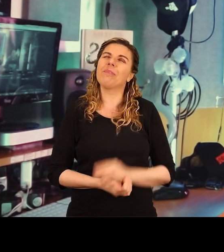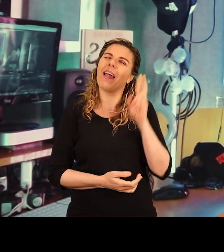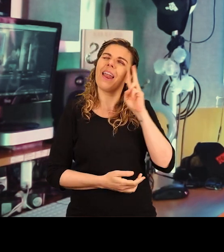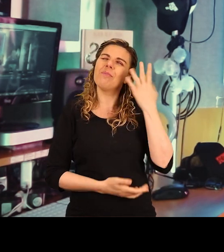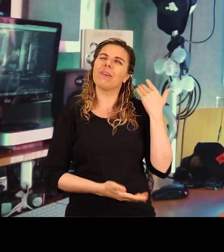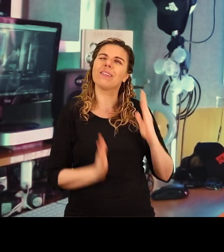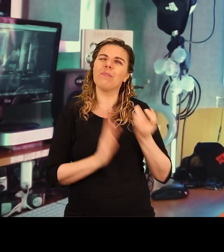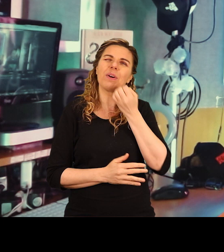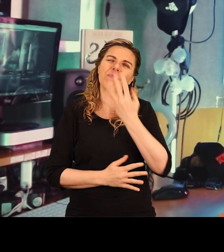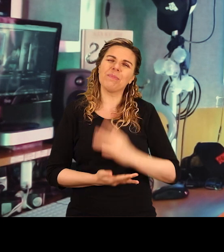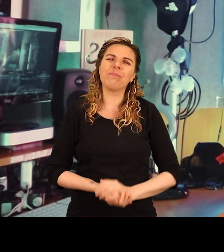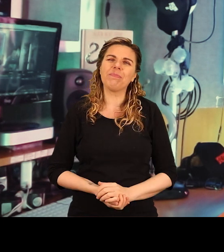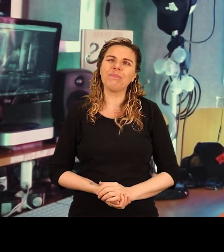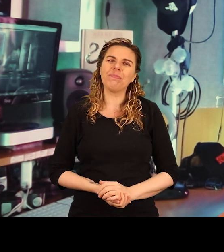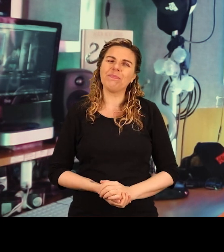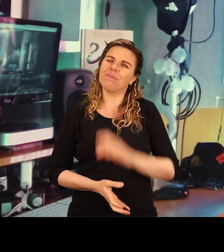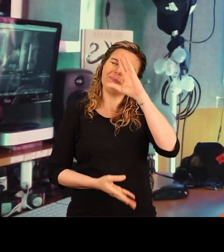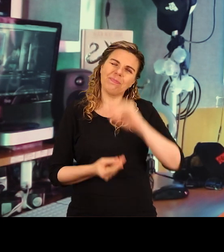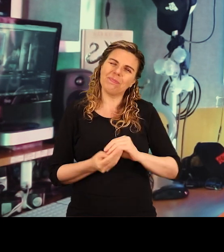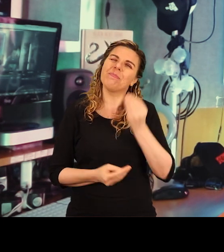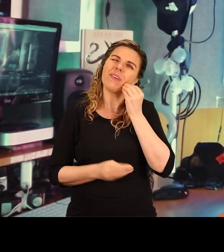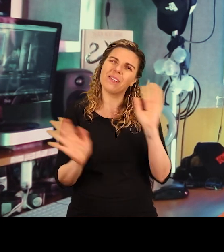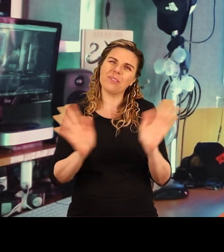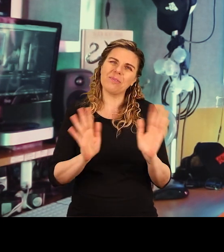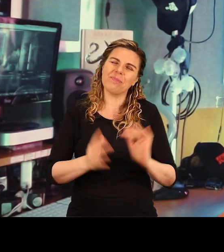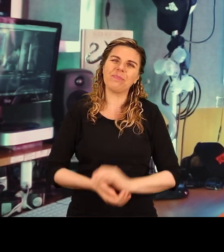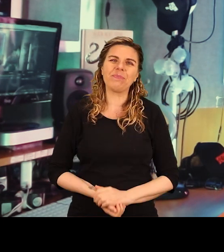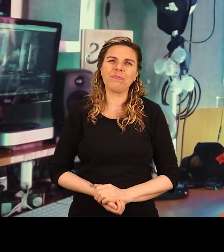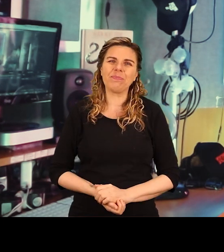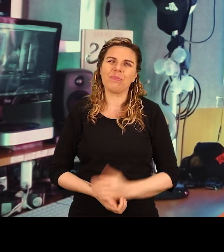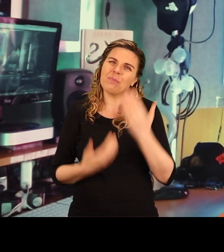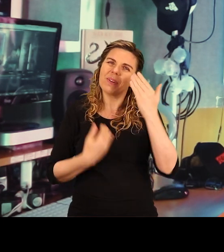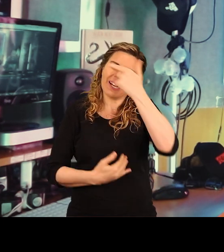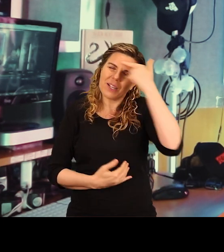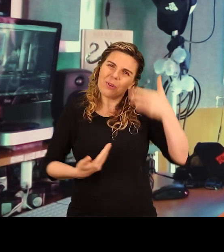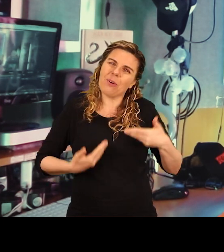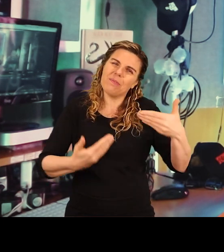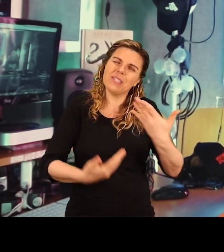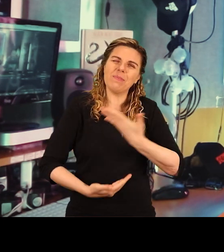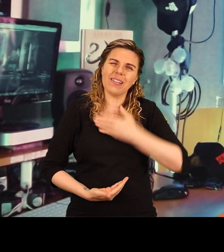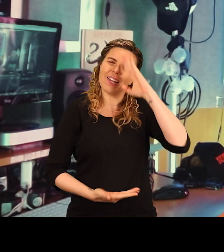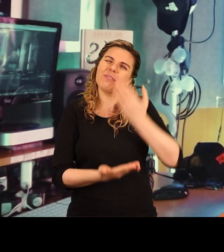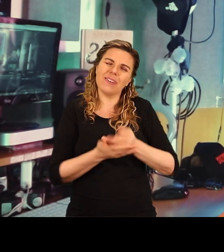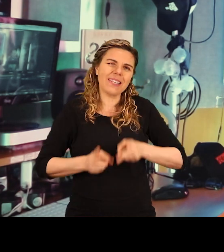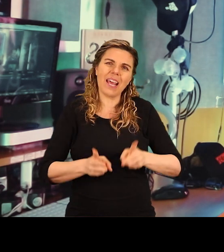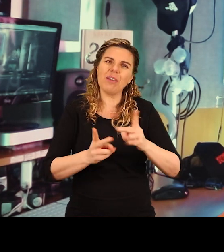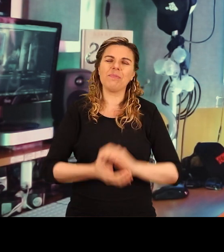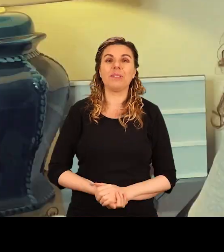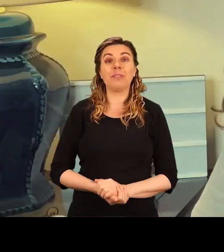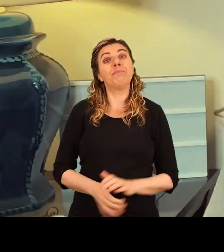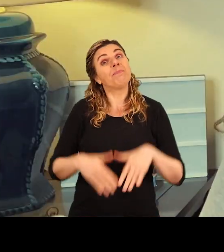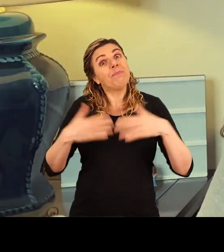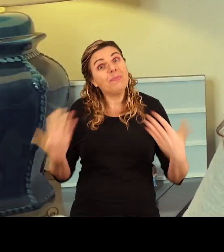Tenho uma lembrança muito boa de tudo. É isso. Um beijo pra todo mundo aí. Valeu, Lu, pelo convite, pela amizade, pela confiança.